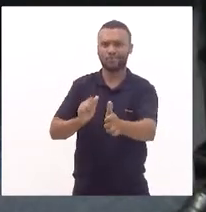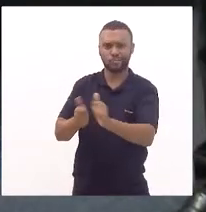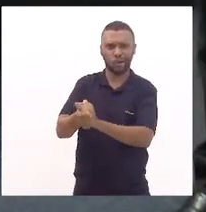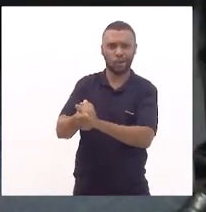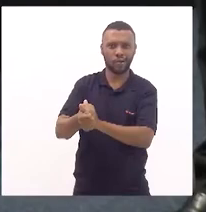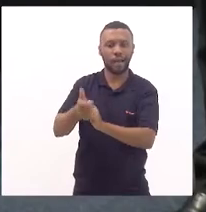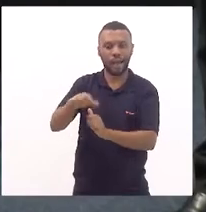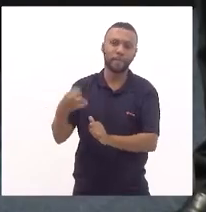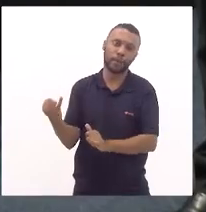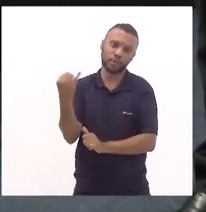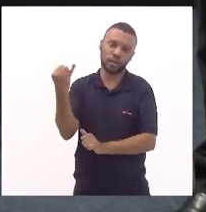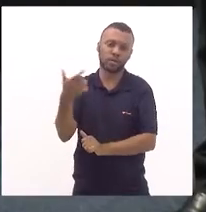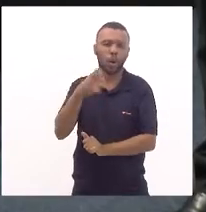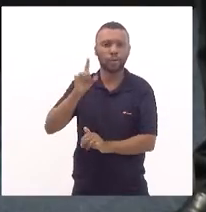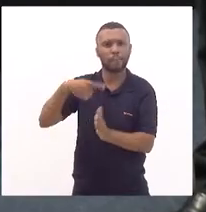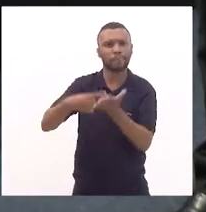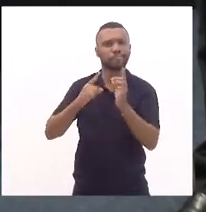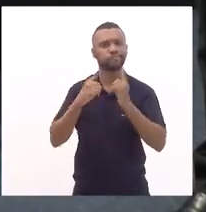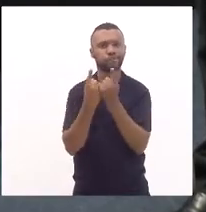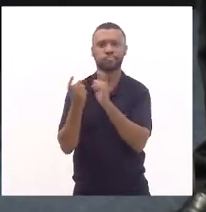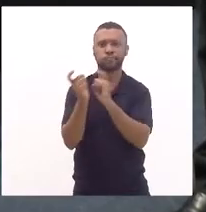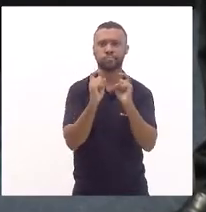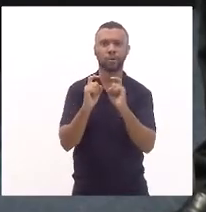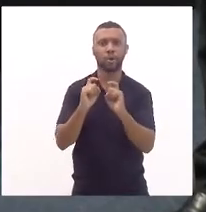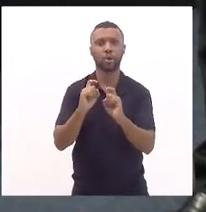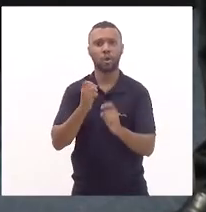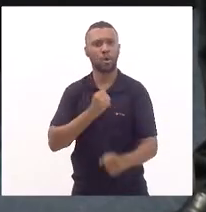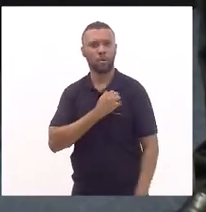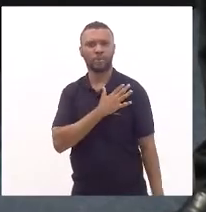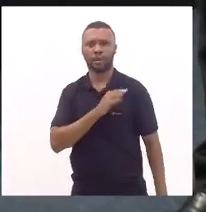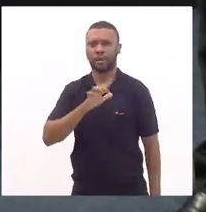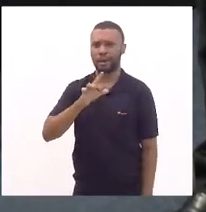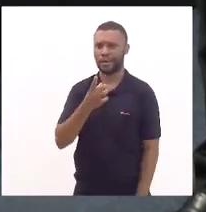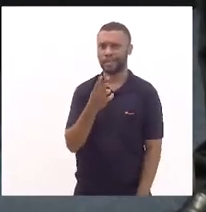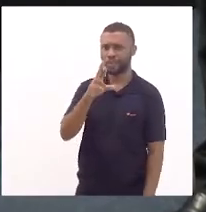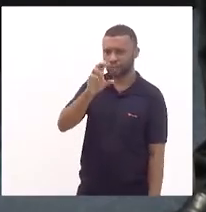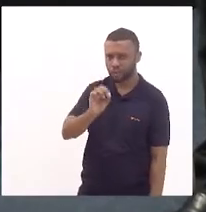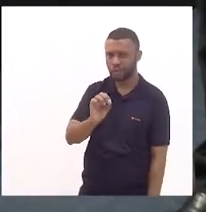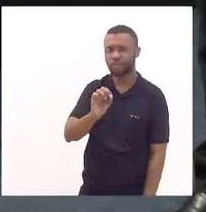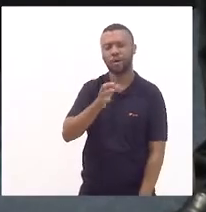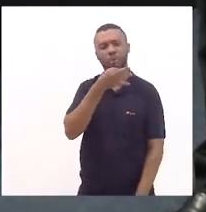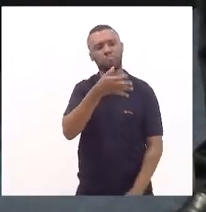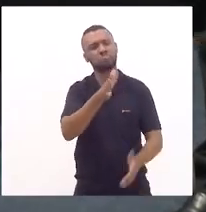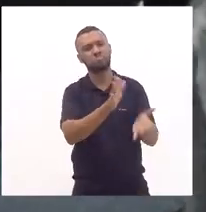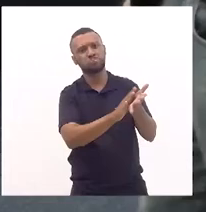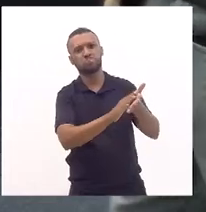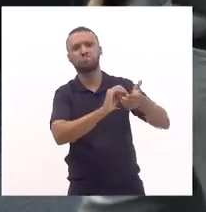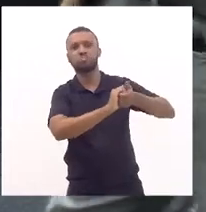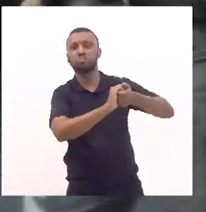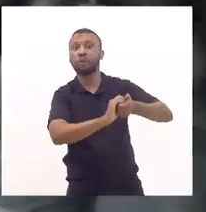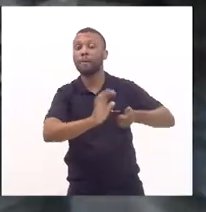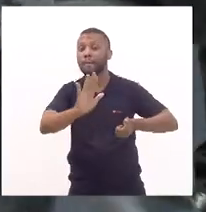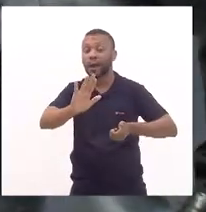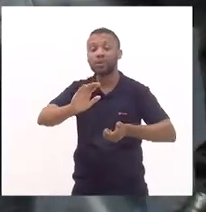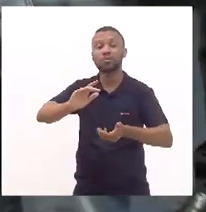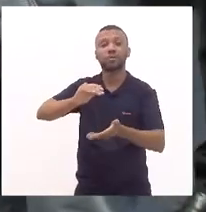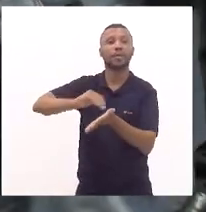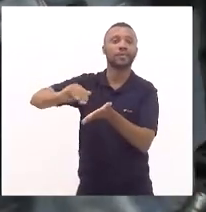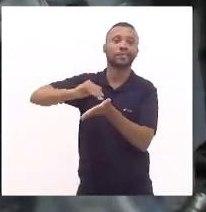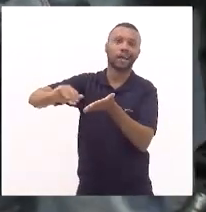audiência pública aqui. Coronel Leandro foi elogiado diversas vezes, mas o secretário, Coronel